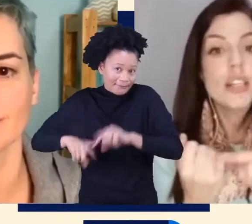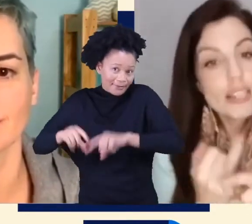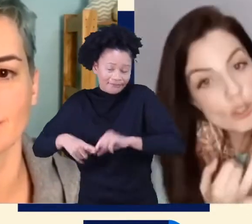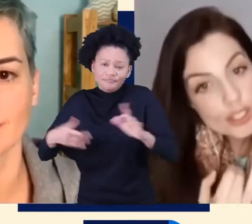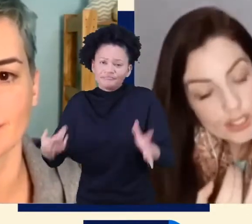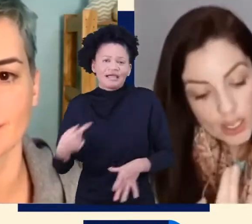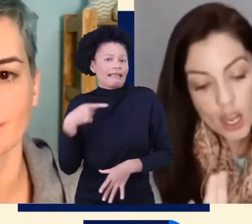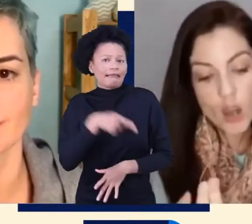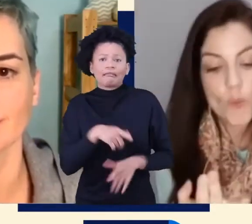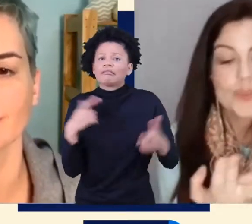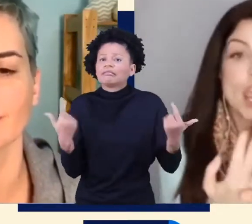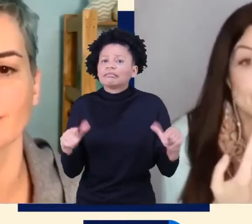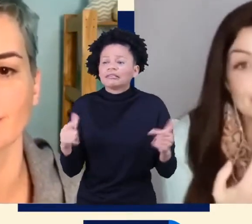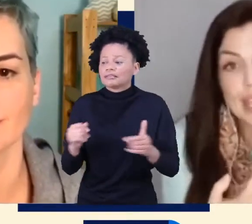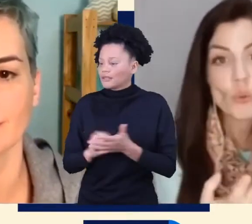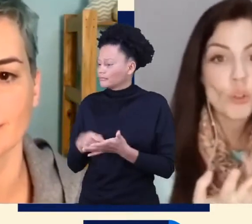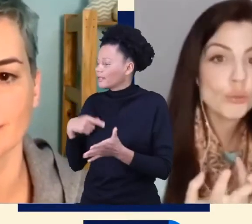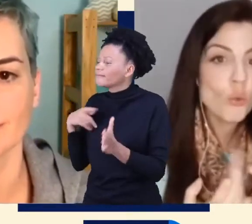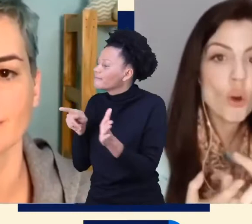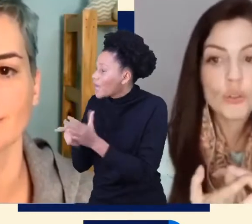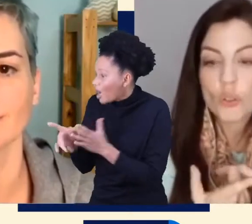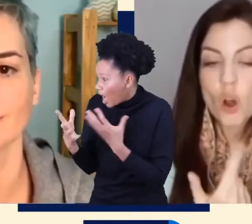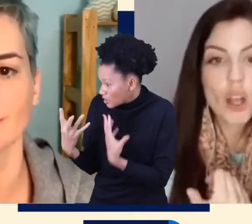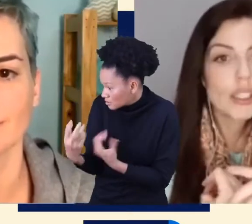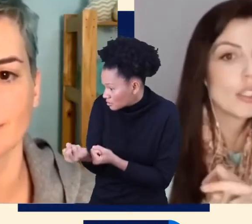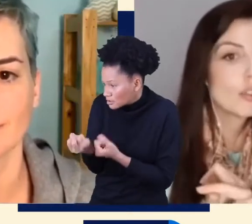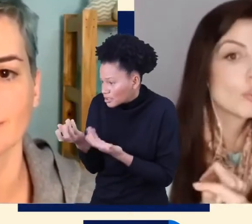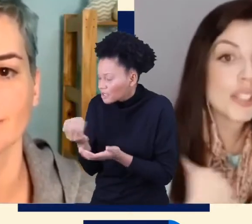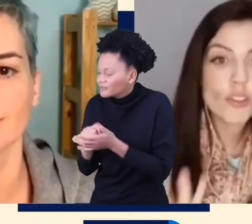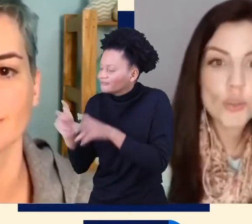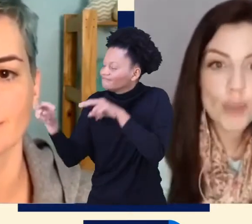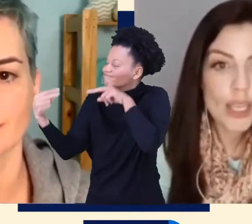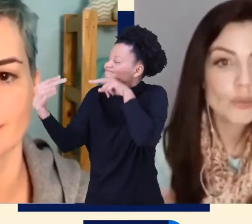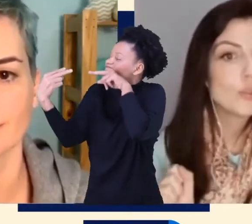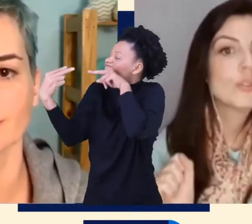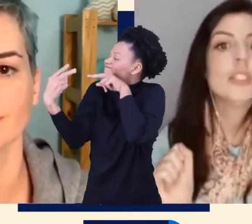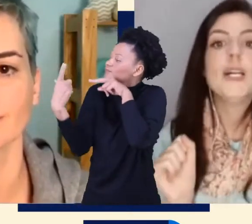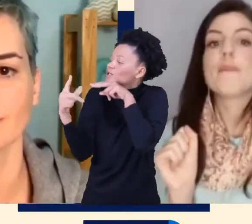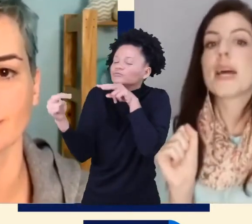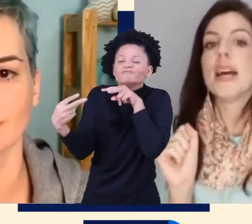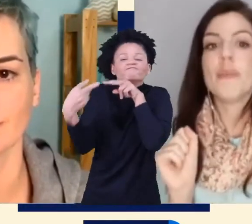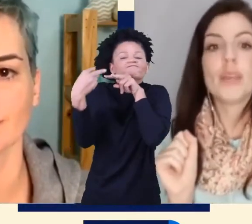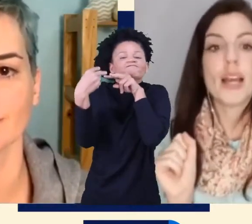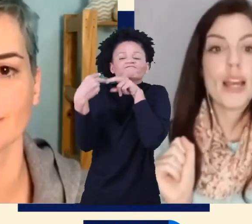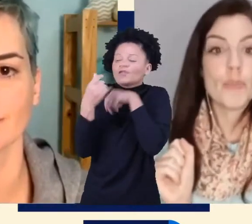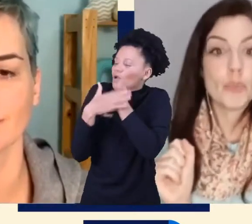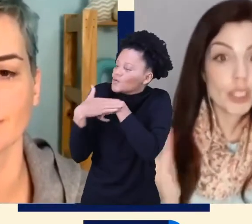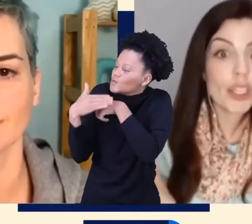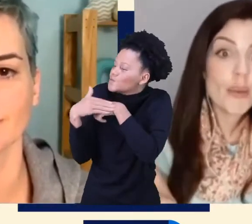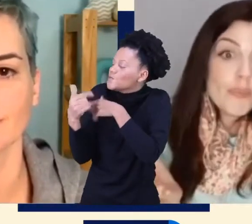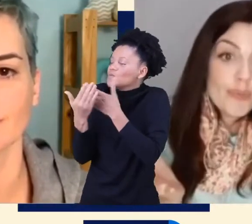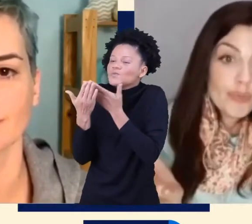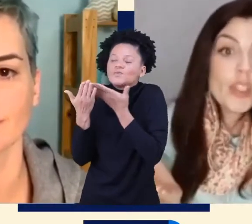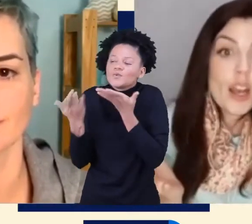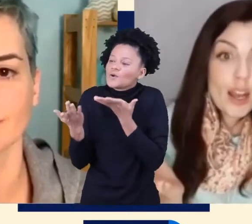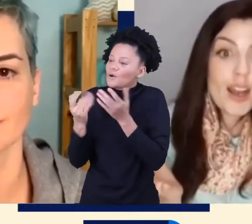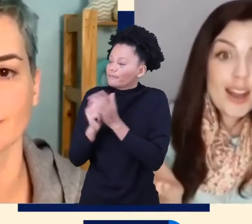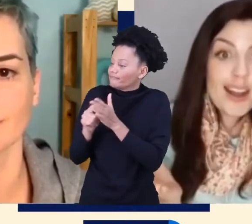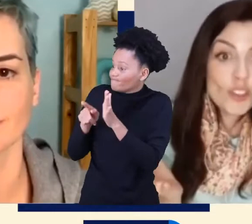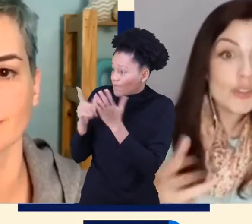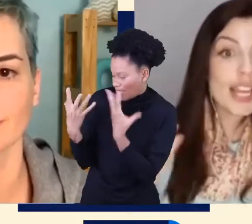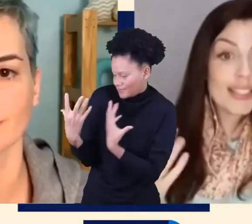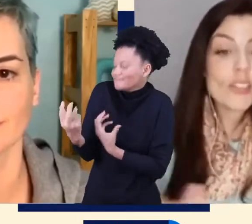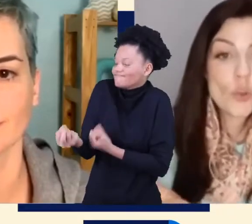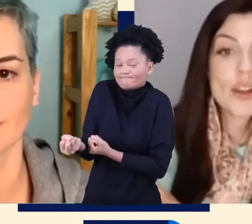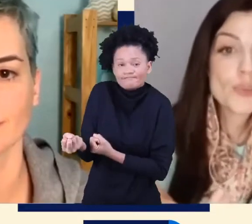existe negociação, afeto, olho no olho, toque, consentimento, né? Porque